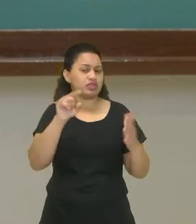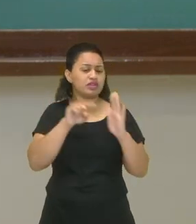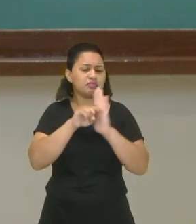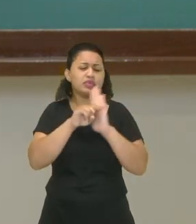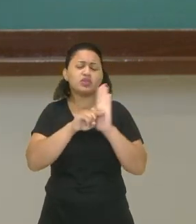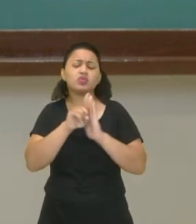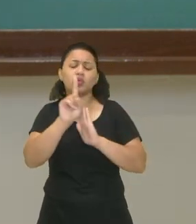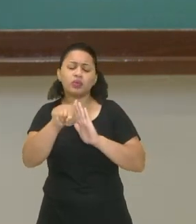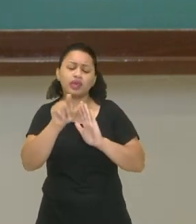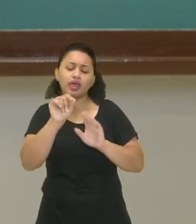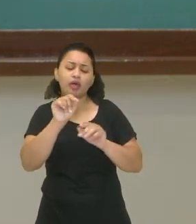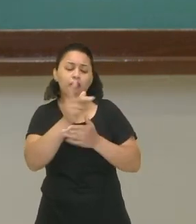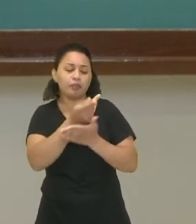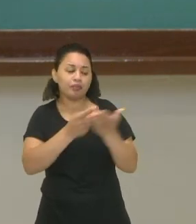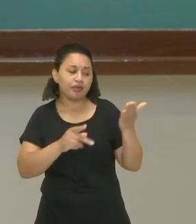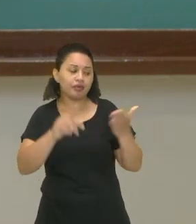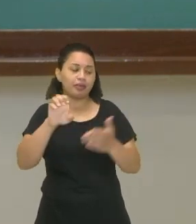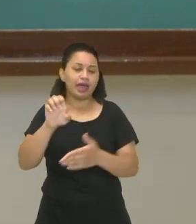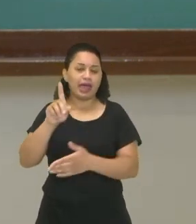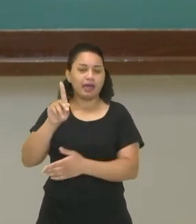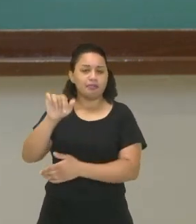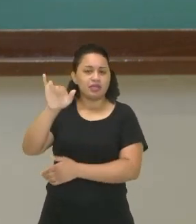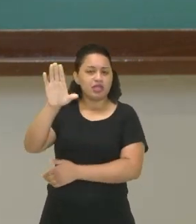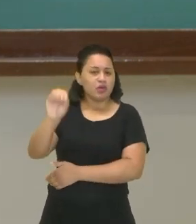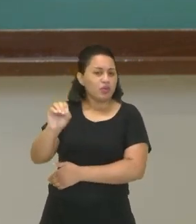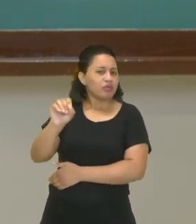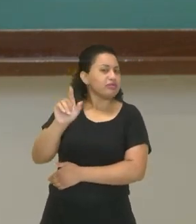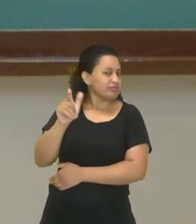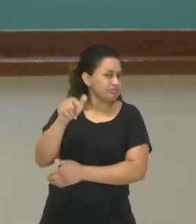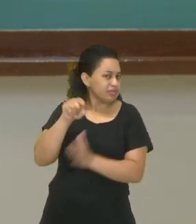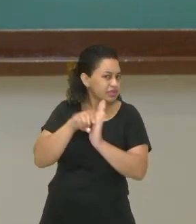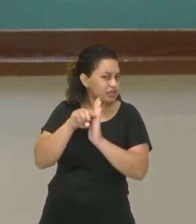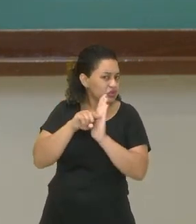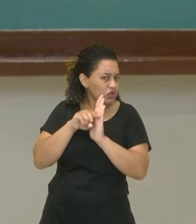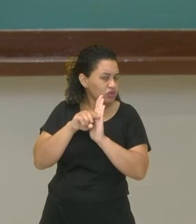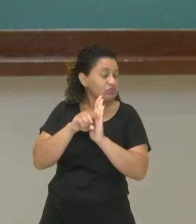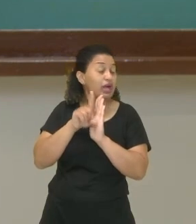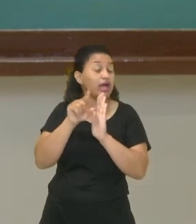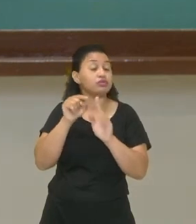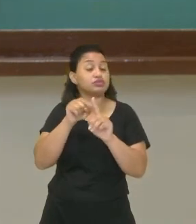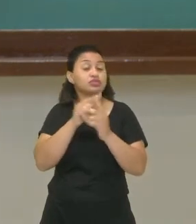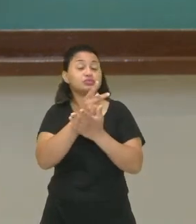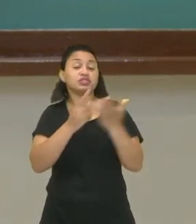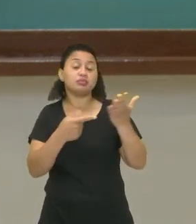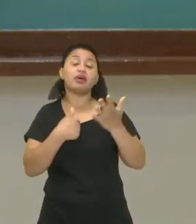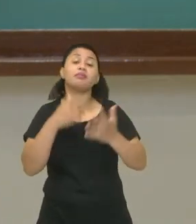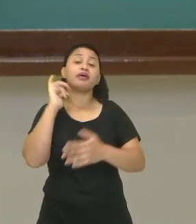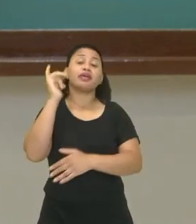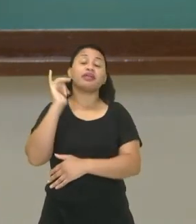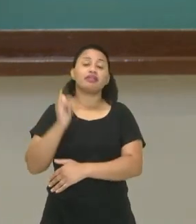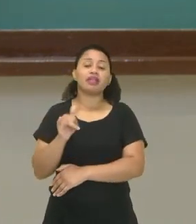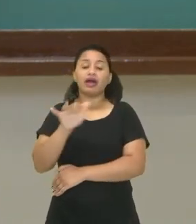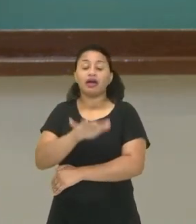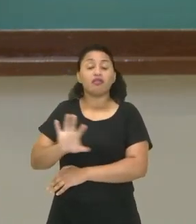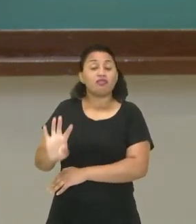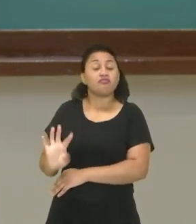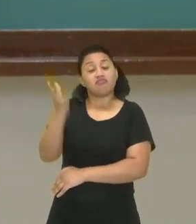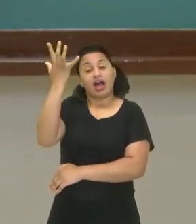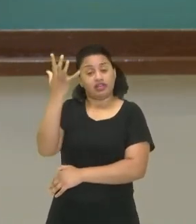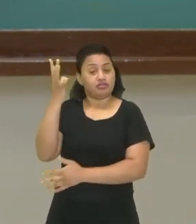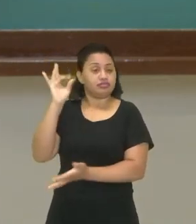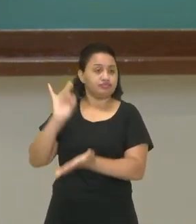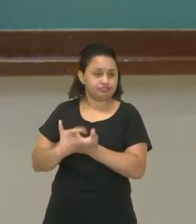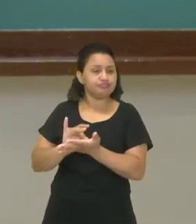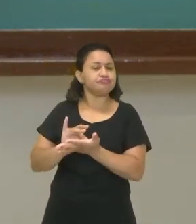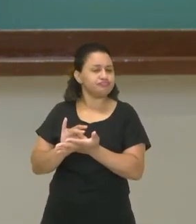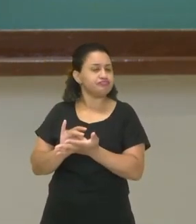épico? Um poema épico é um poema que narra um feito grandioso. Então é bacana você colocar isso também.